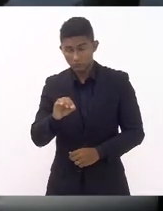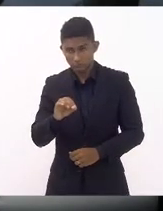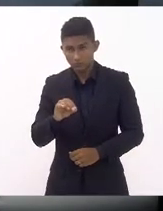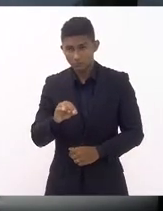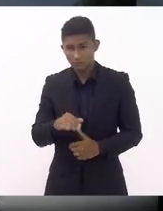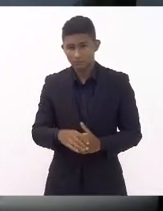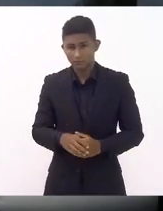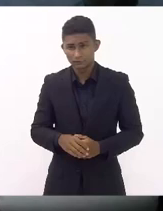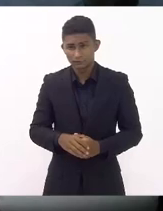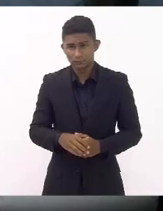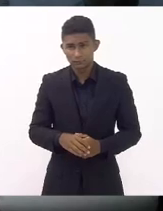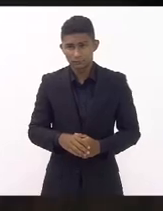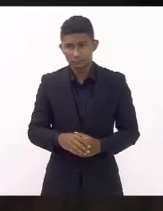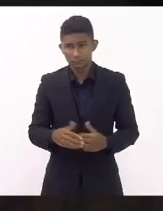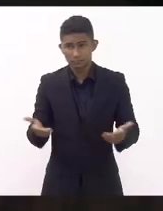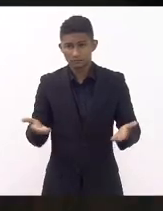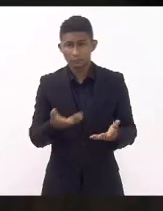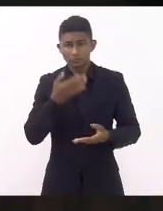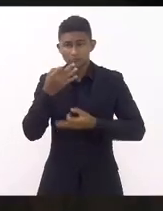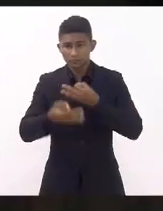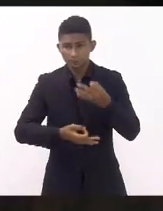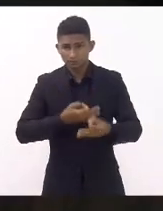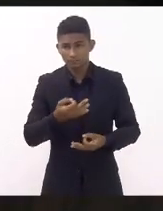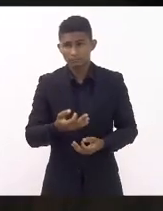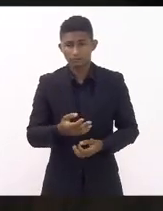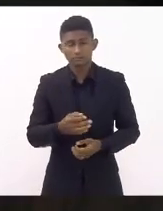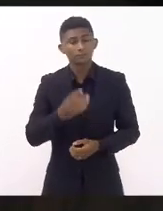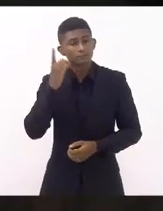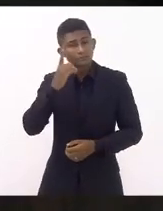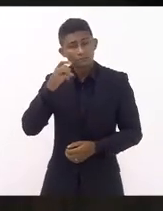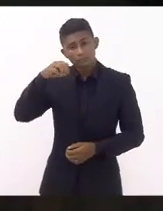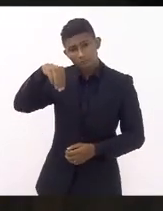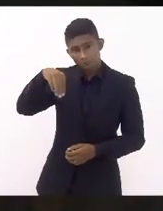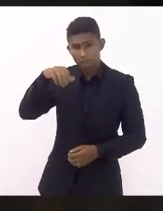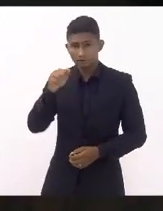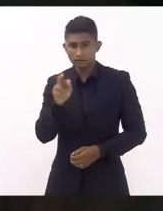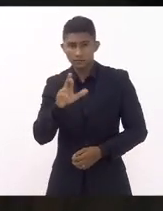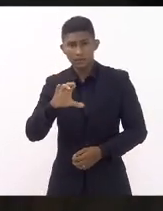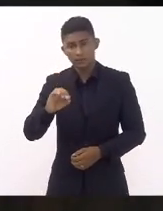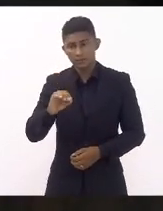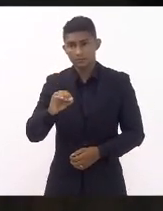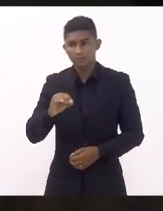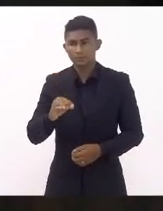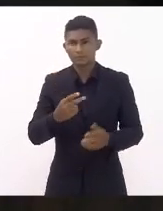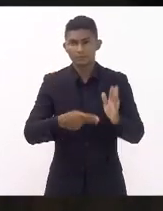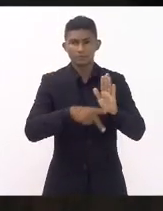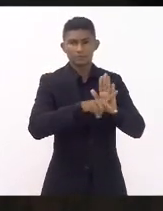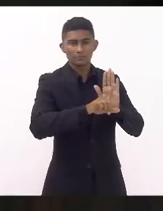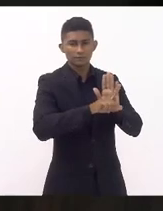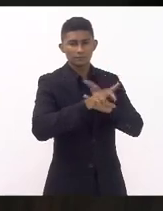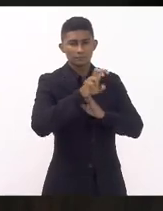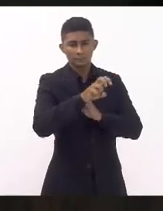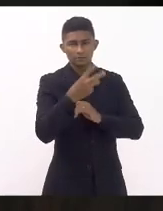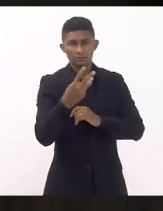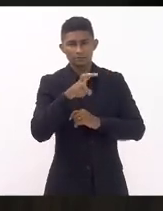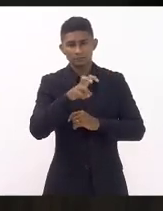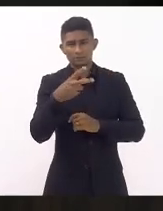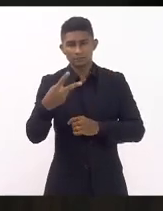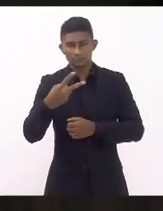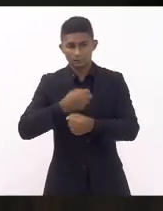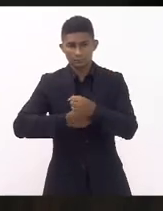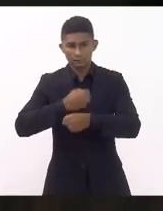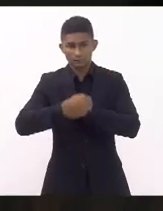Então vamos aos pareceres. Deputado Márcio Pacheco. Parecer ao projeto de lei 5352 de 22.